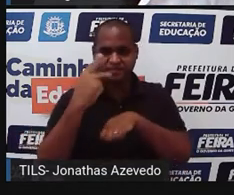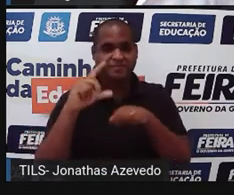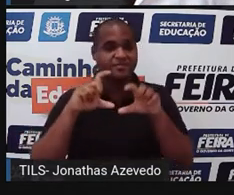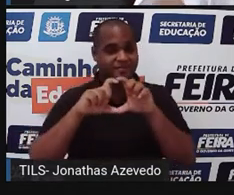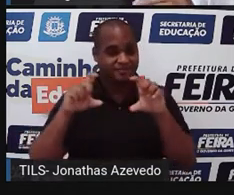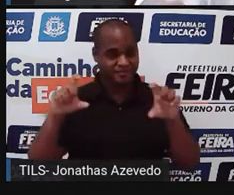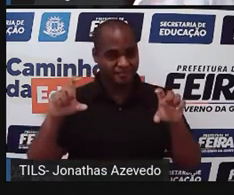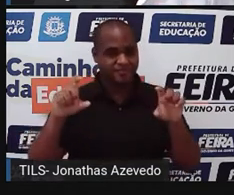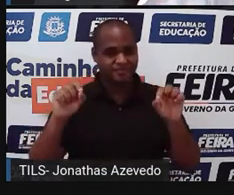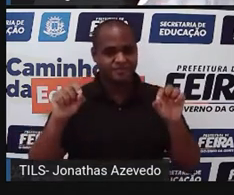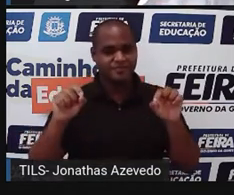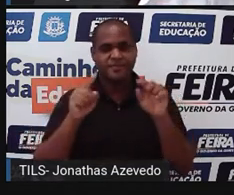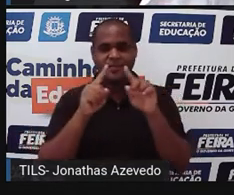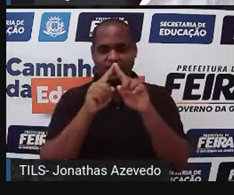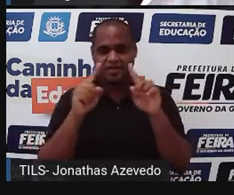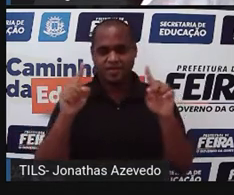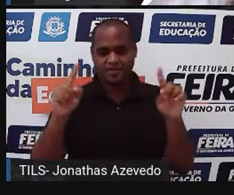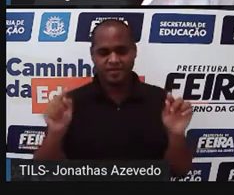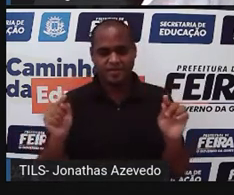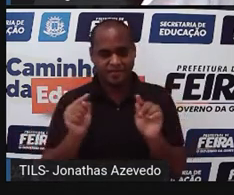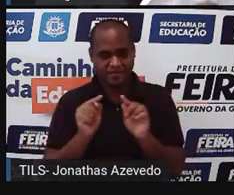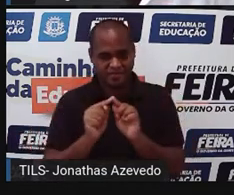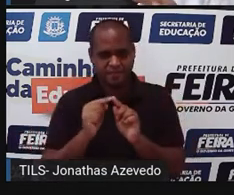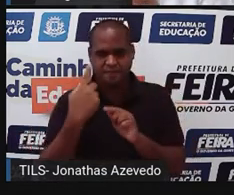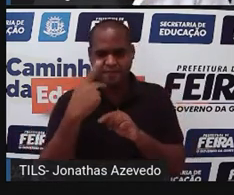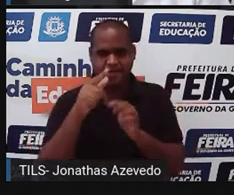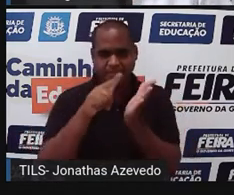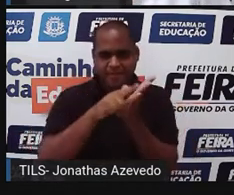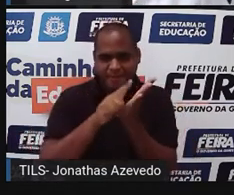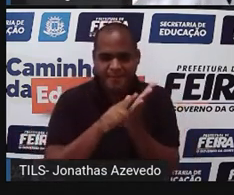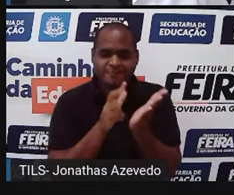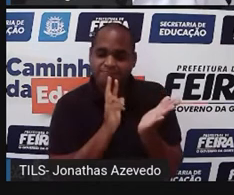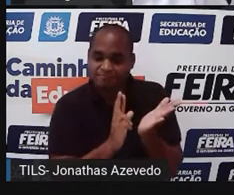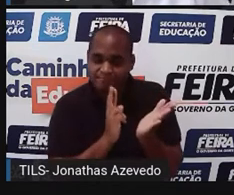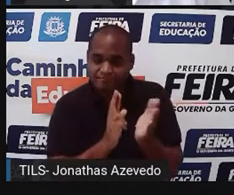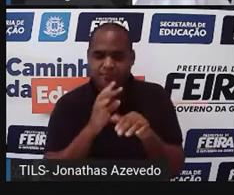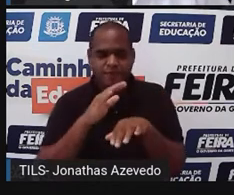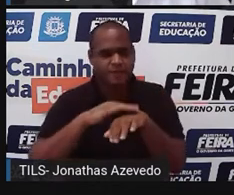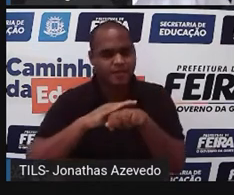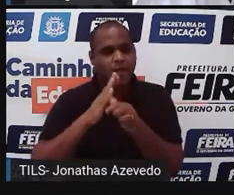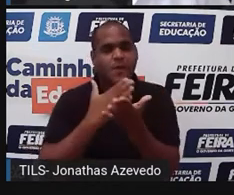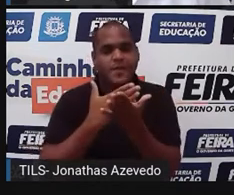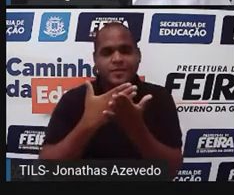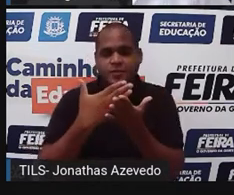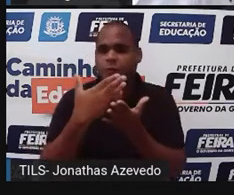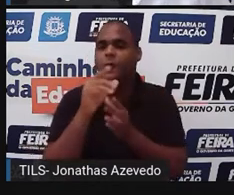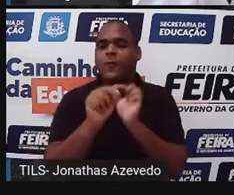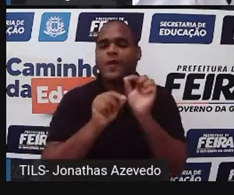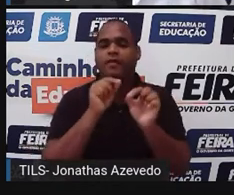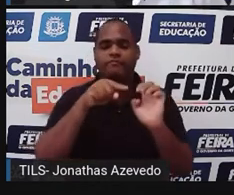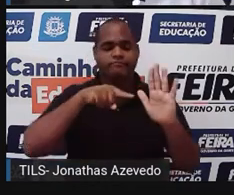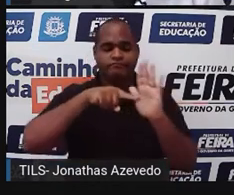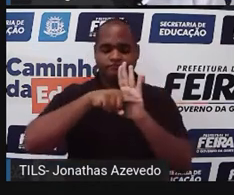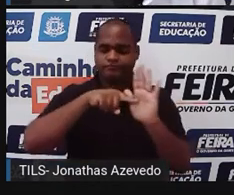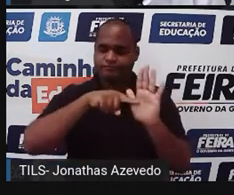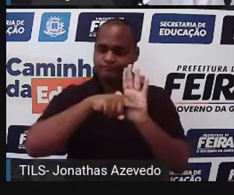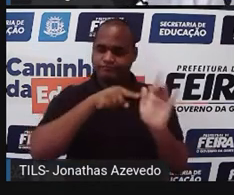retângulo Zinho nessa folha de papel e aí a gente ia começou a fazer a nossa investigação certo